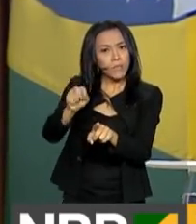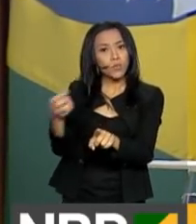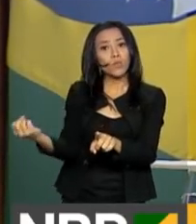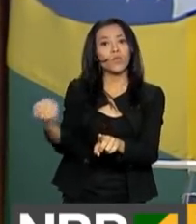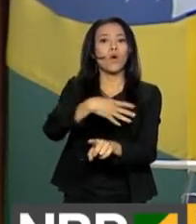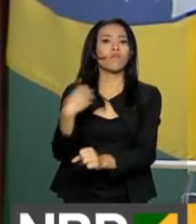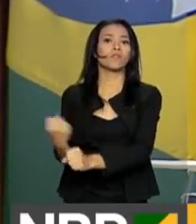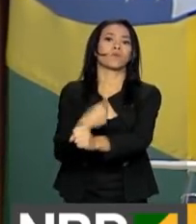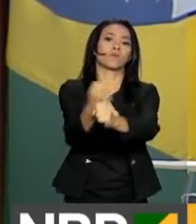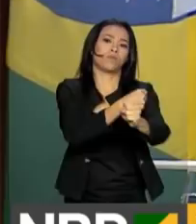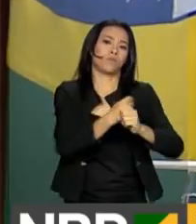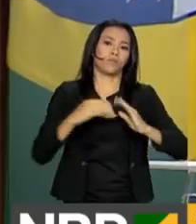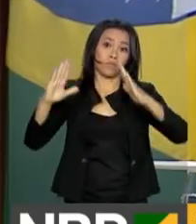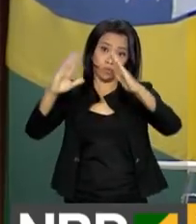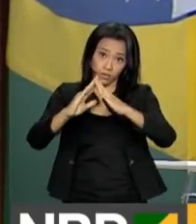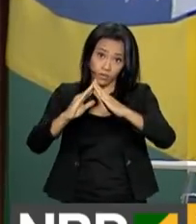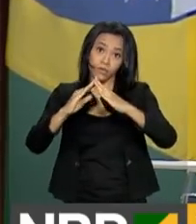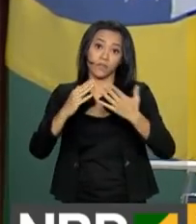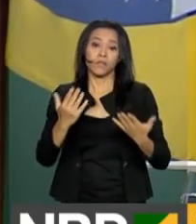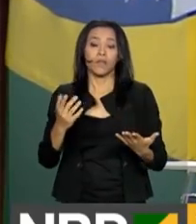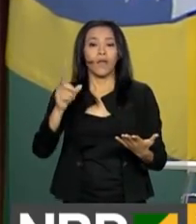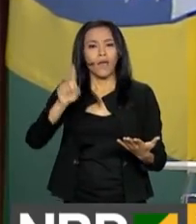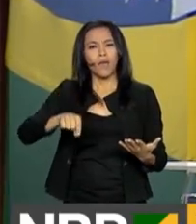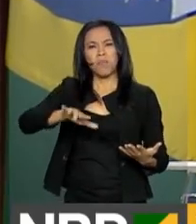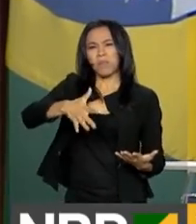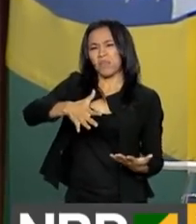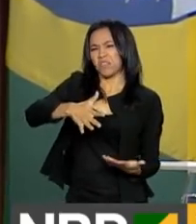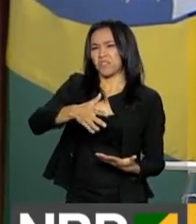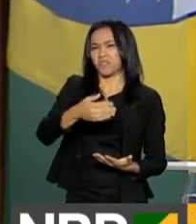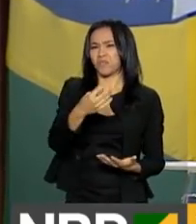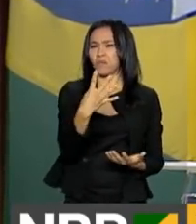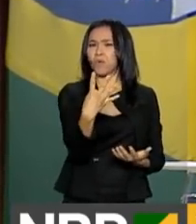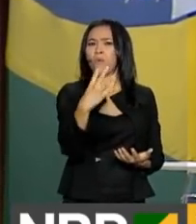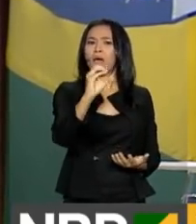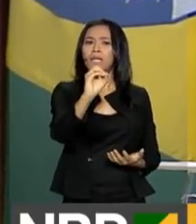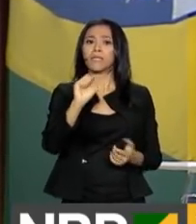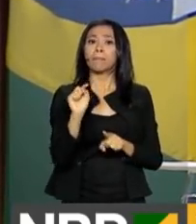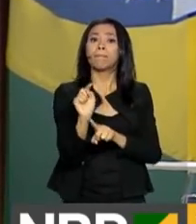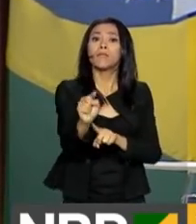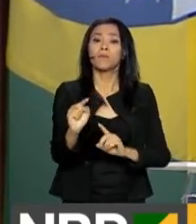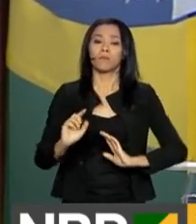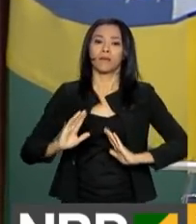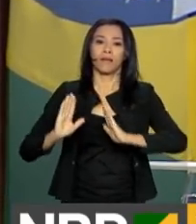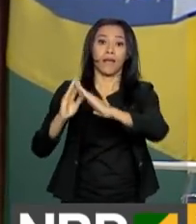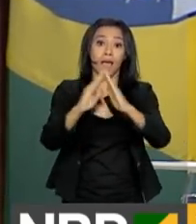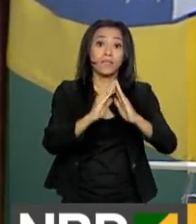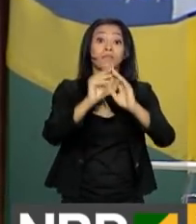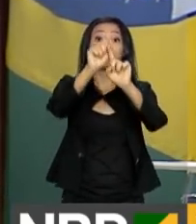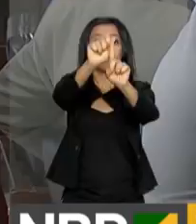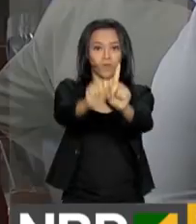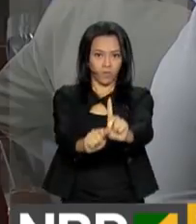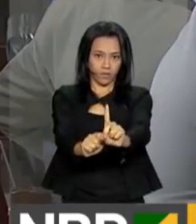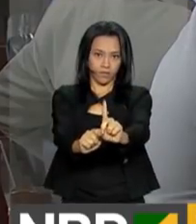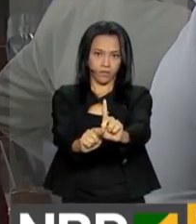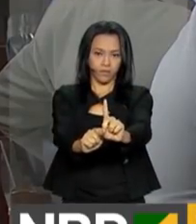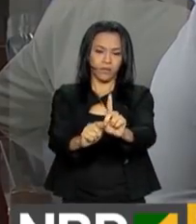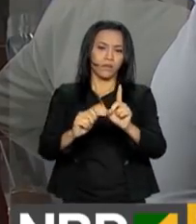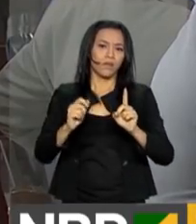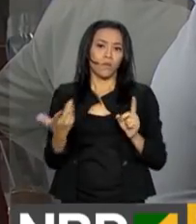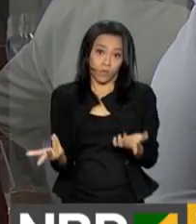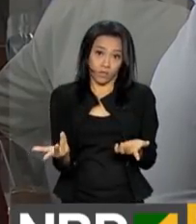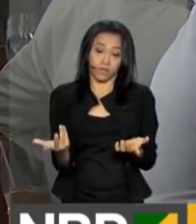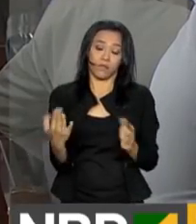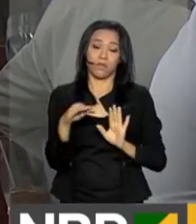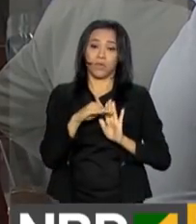unidades do minha casa minha vida uma média de quase 40 mil casas por mês ou seja o problema